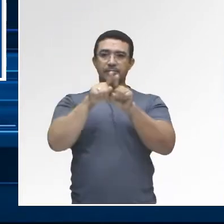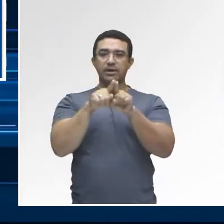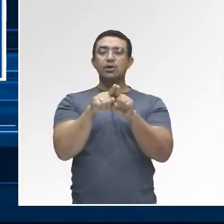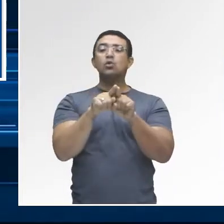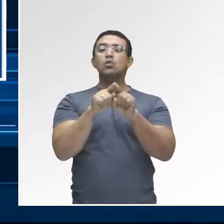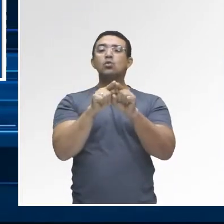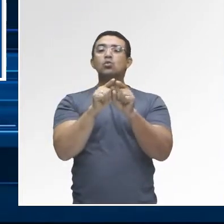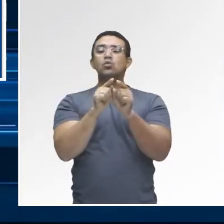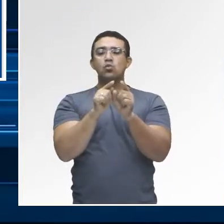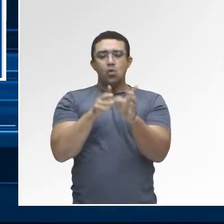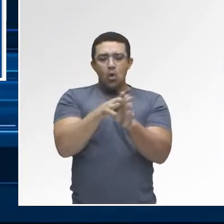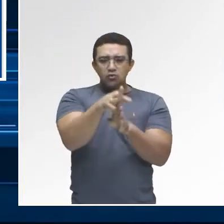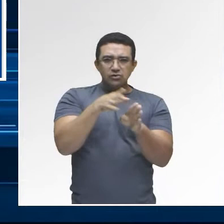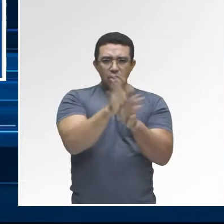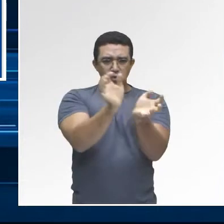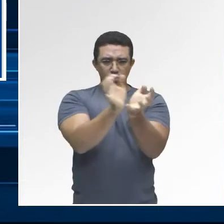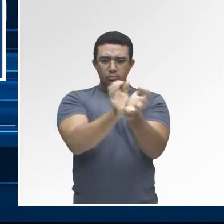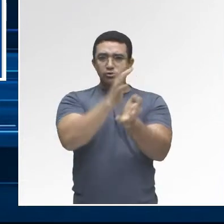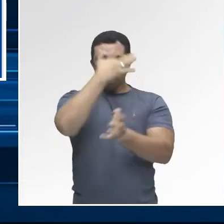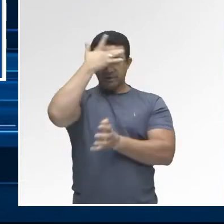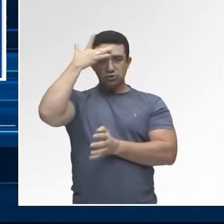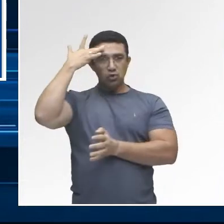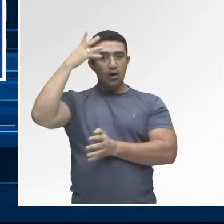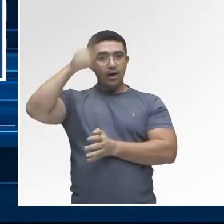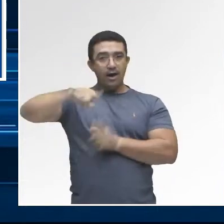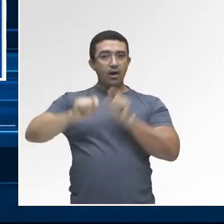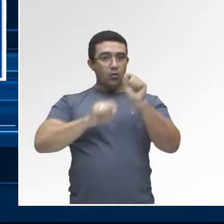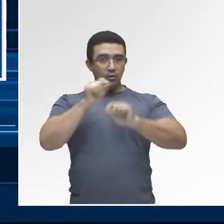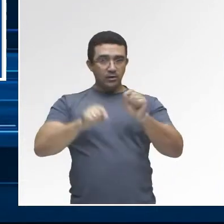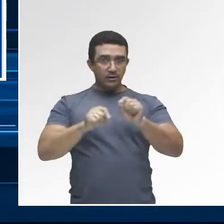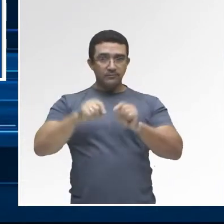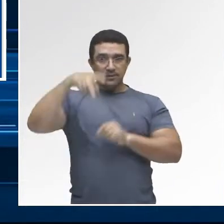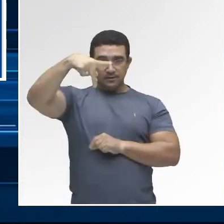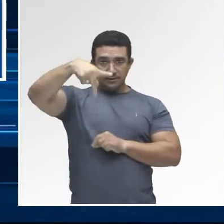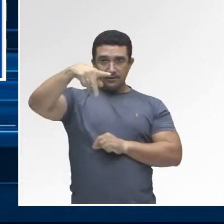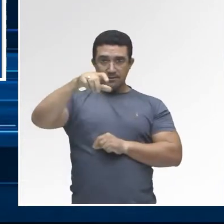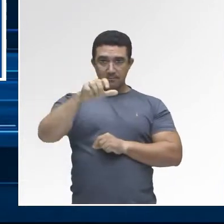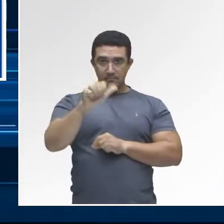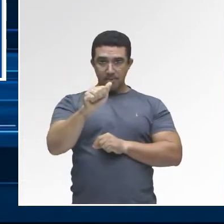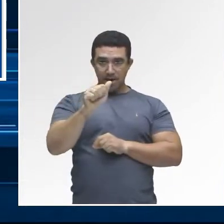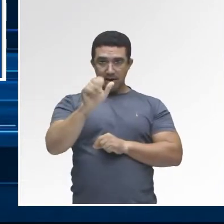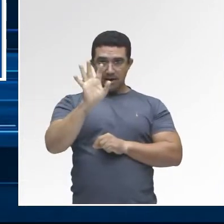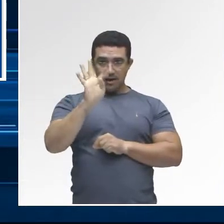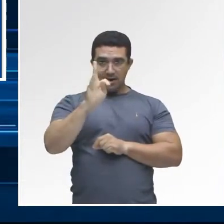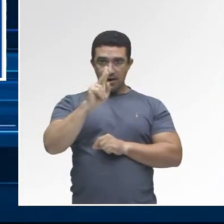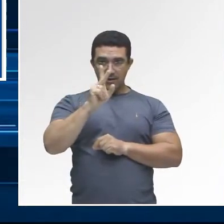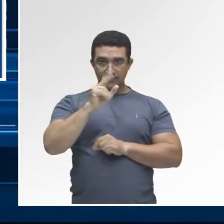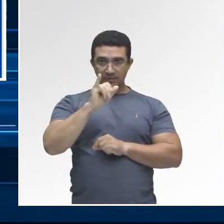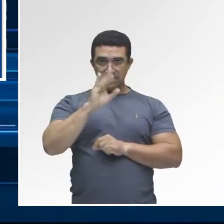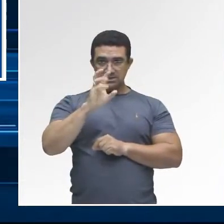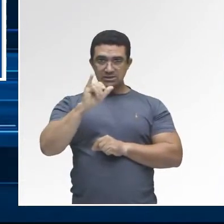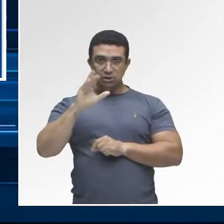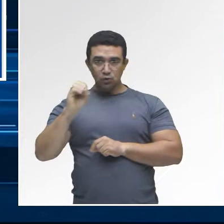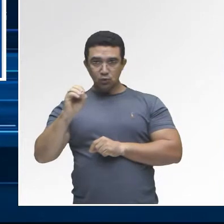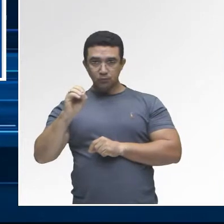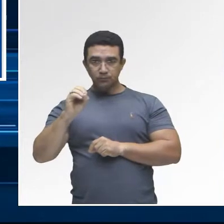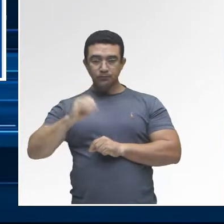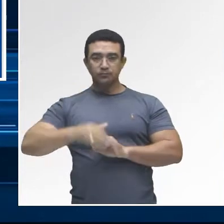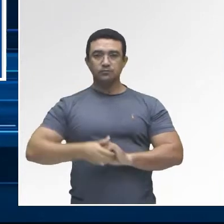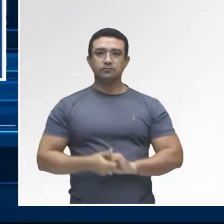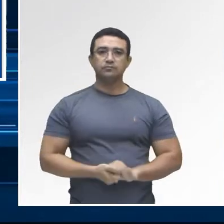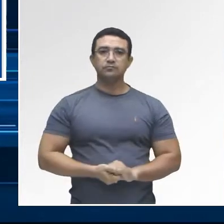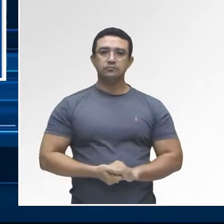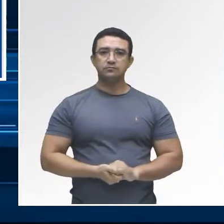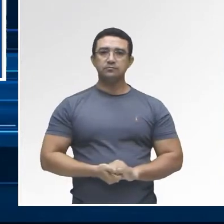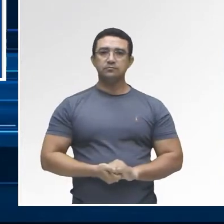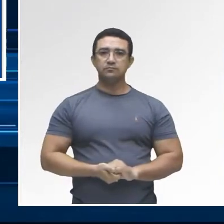pelos patrícios. Outra vez eu vou trazer a nossa caneta para abrir um parêntese aqui e explicar uma coisa para vocês. Olha só,